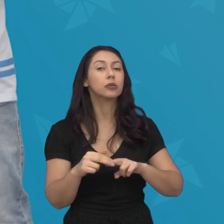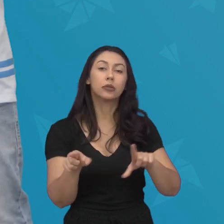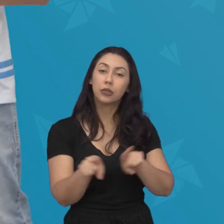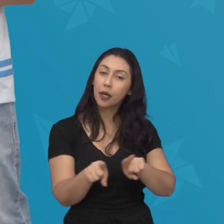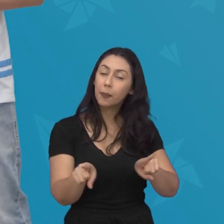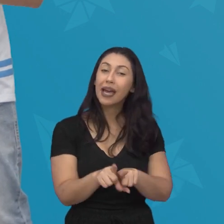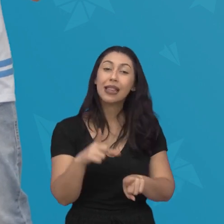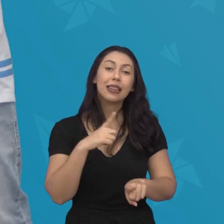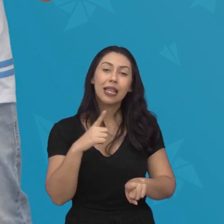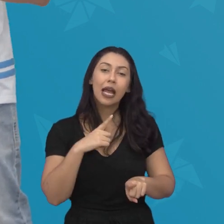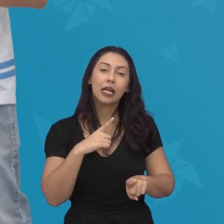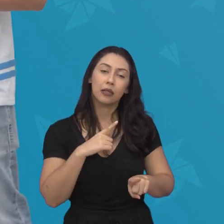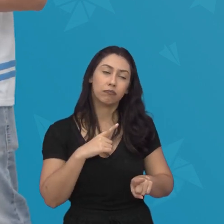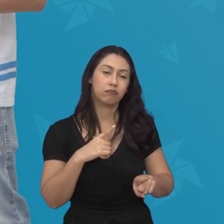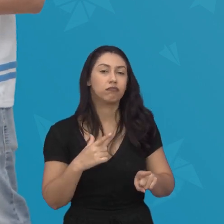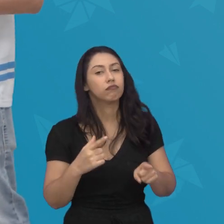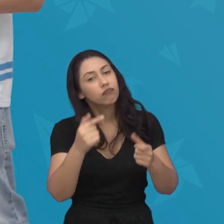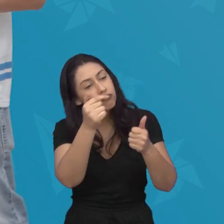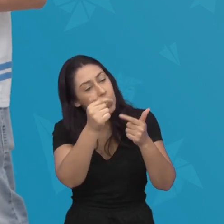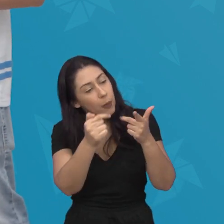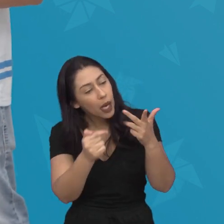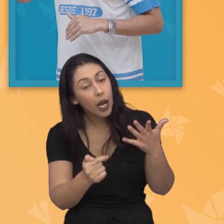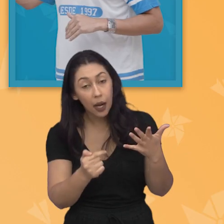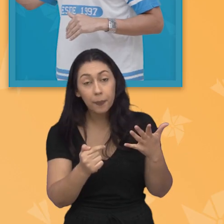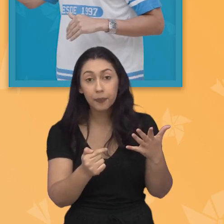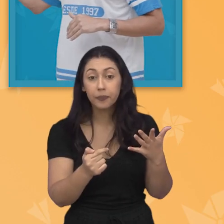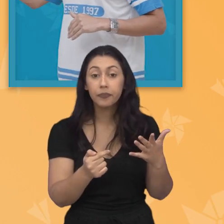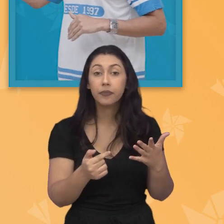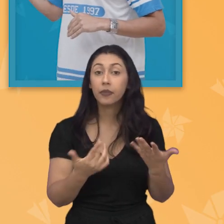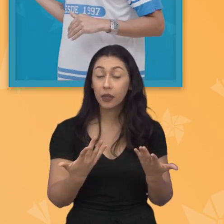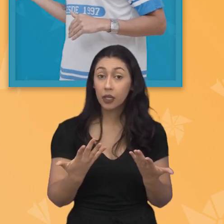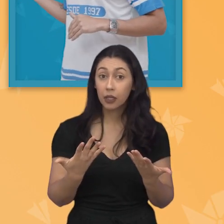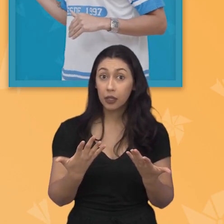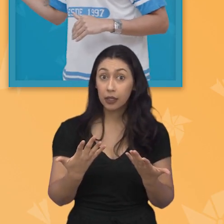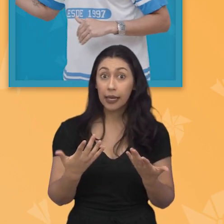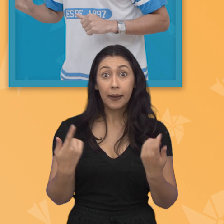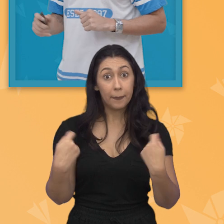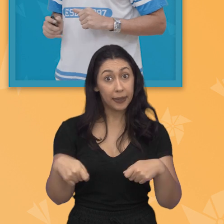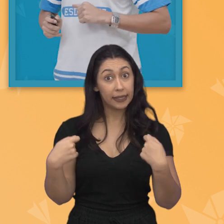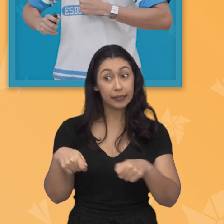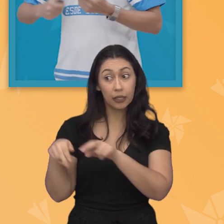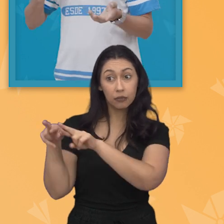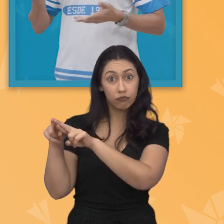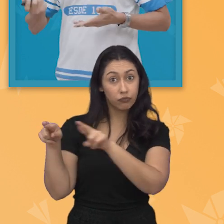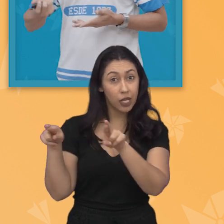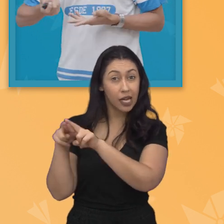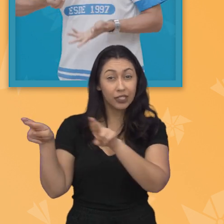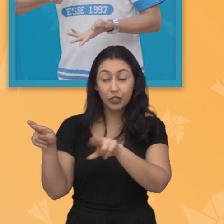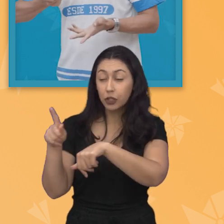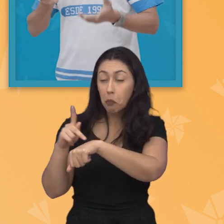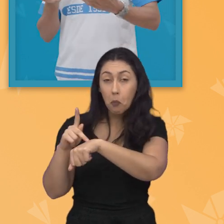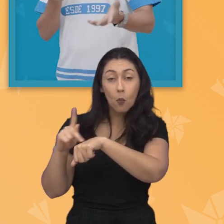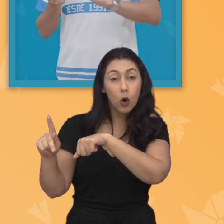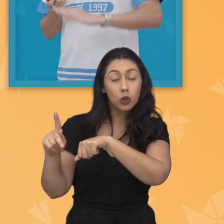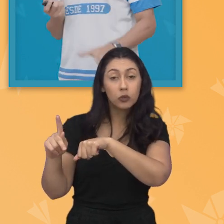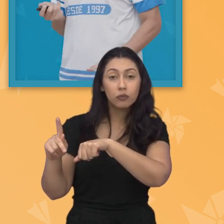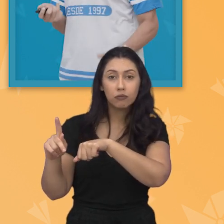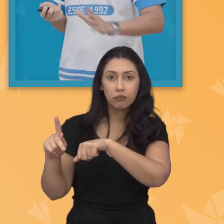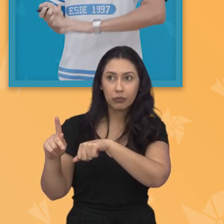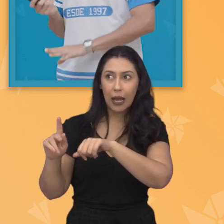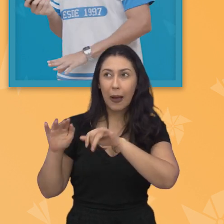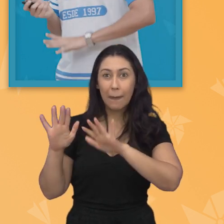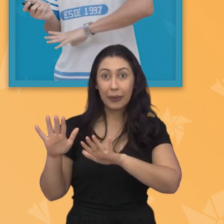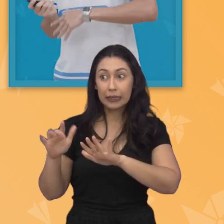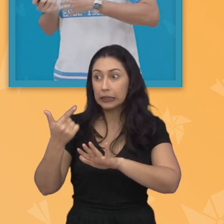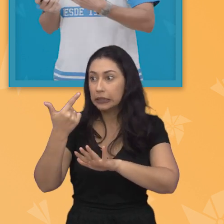coisas aqui das nossas aulas, da nossa estequiometria. Bom, a necessidade de purificar esses reagentes, como em casos industriais ou mesmo em pesquisa científica, mas é muito